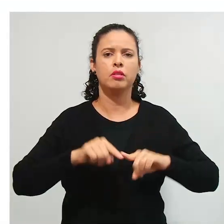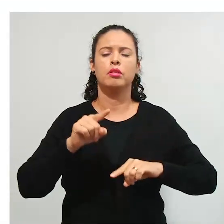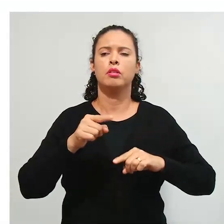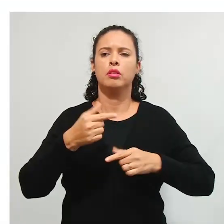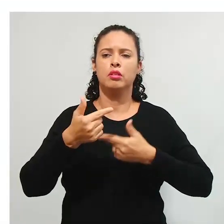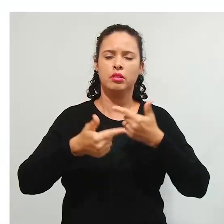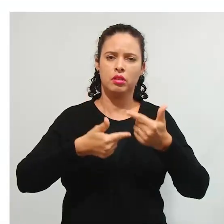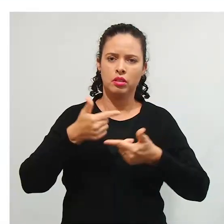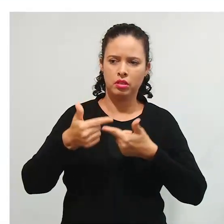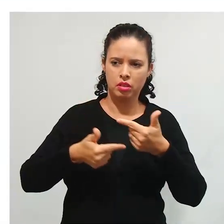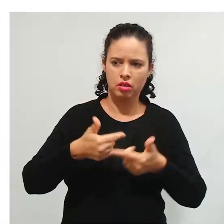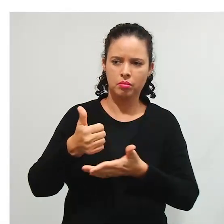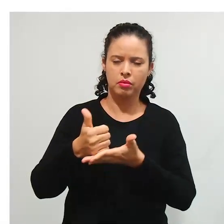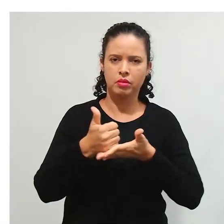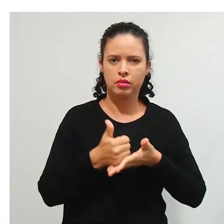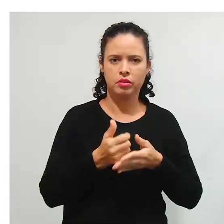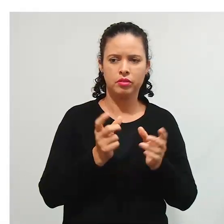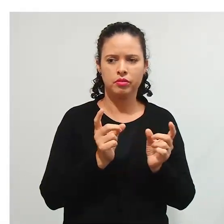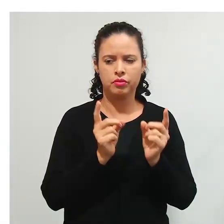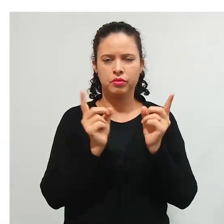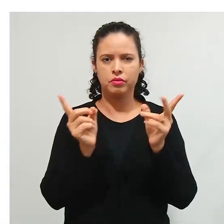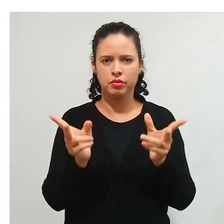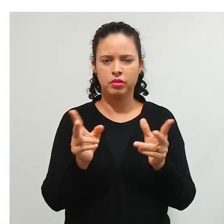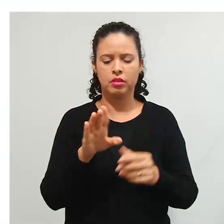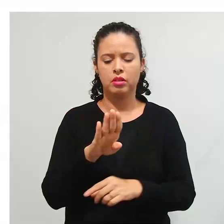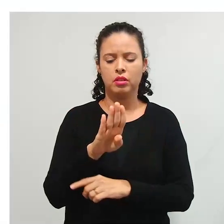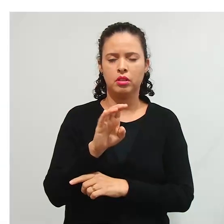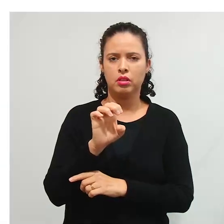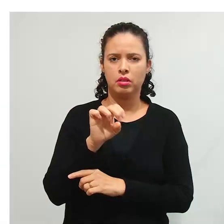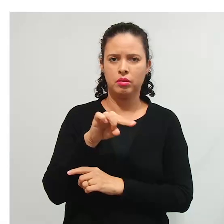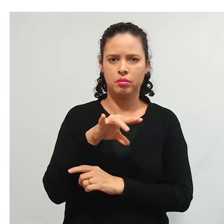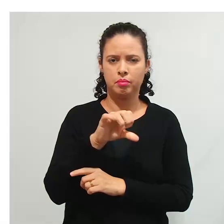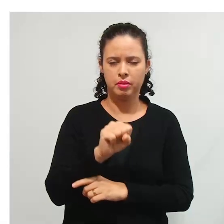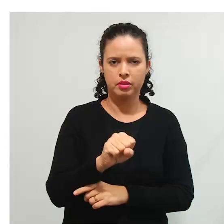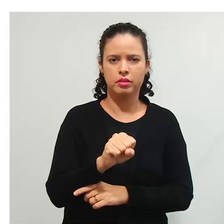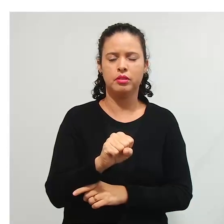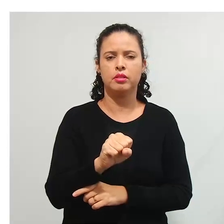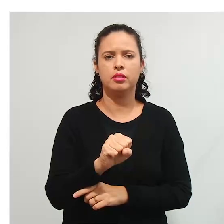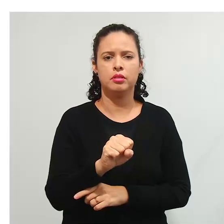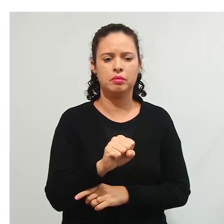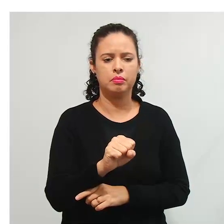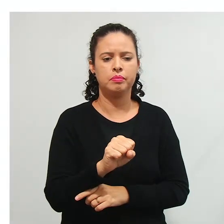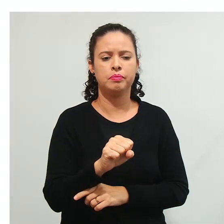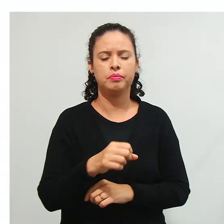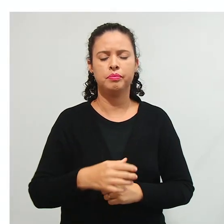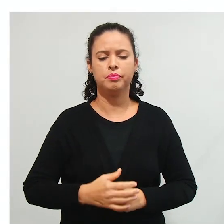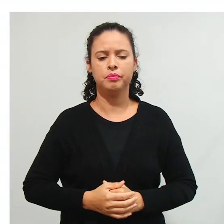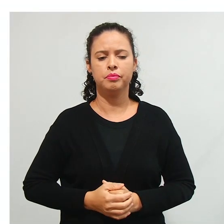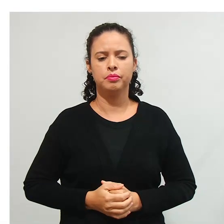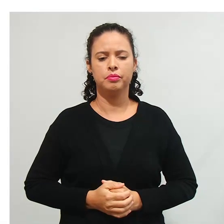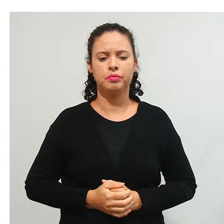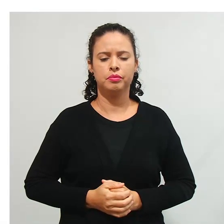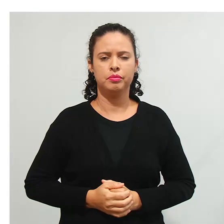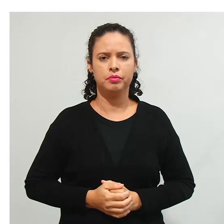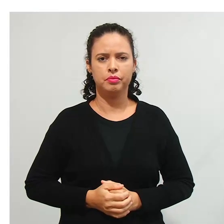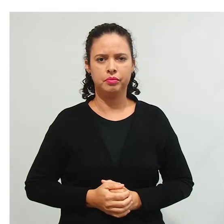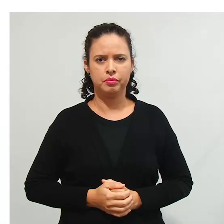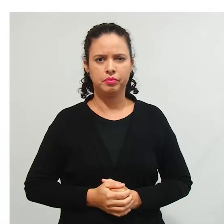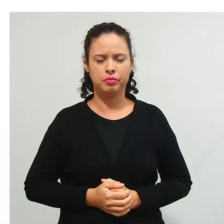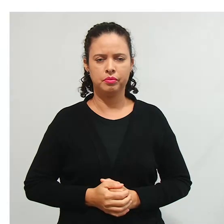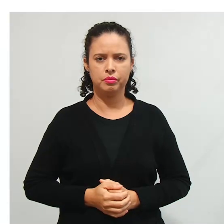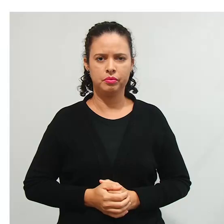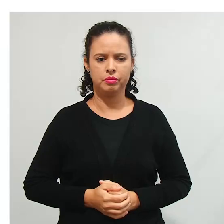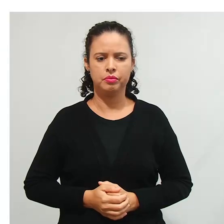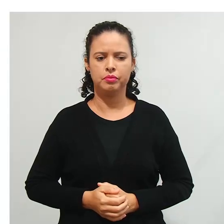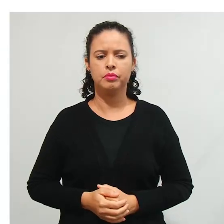contratar serviços e vender bens que não atendem mais a sua finalidade. Bom, agora